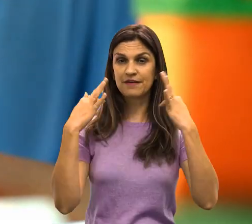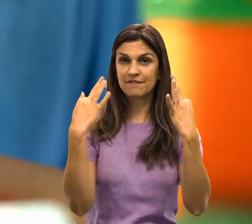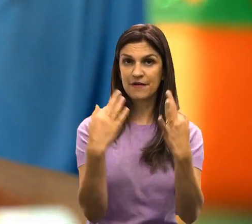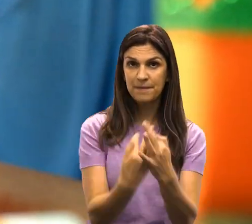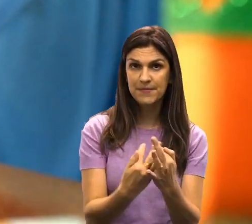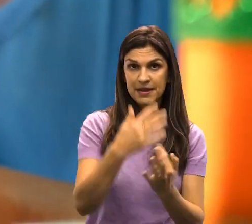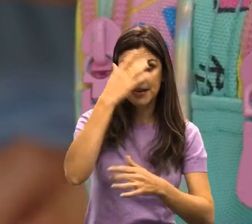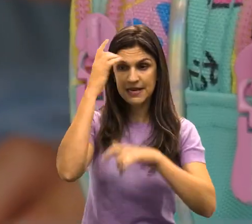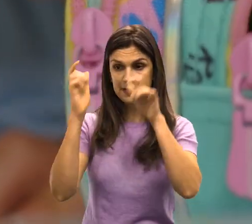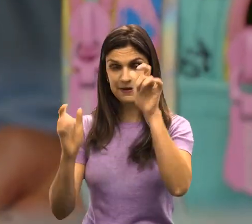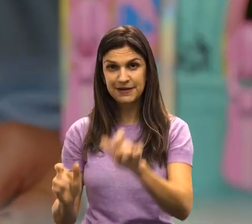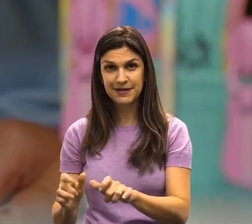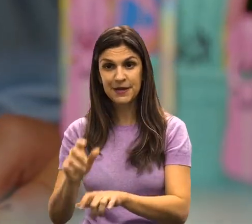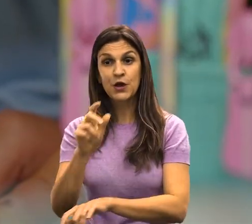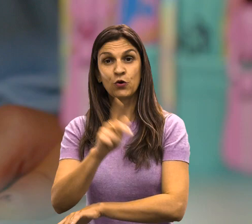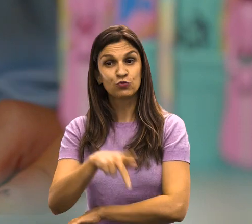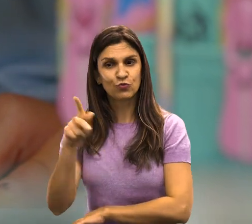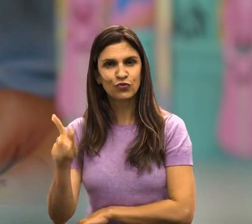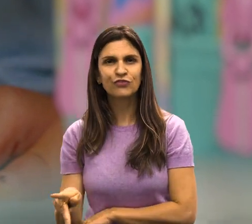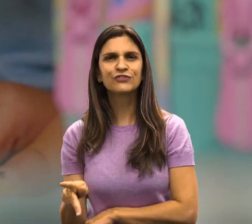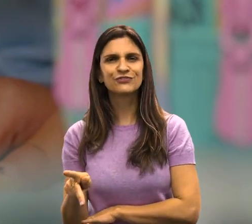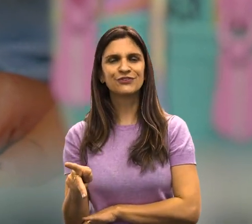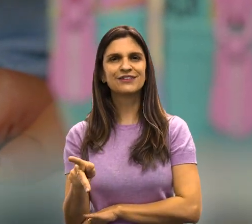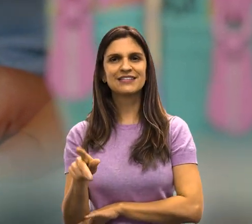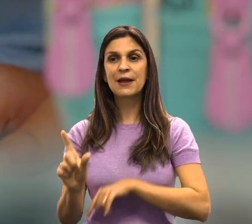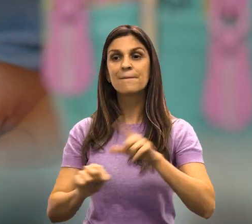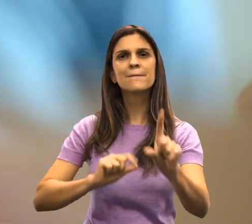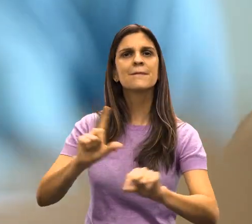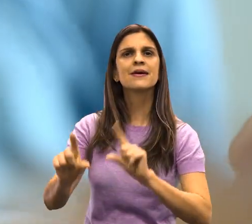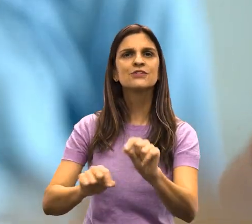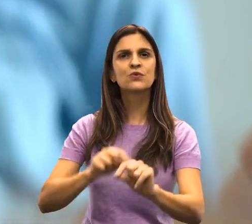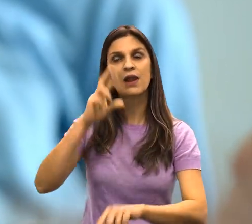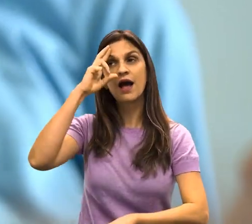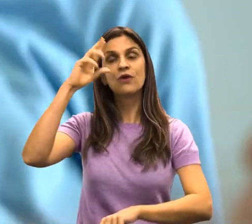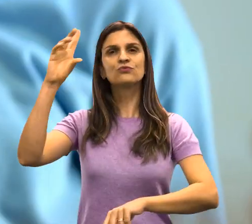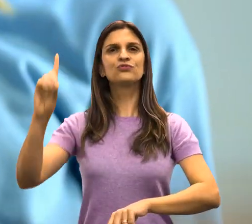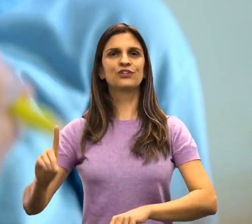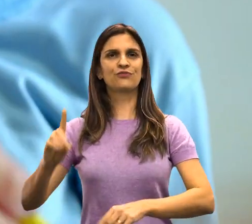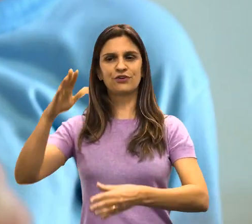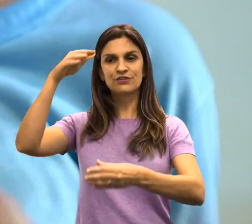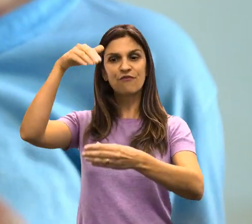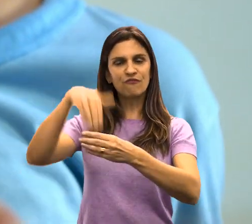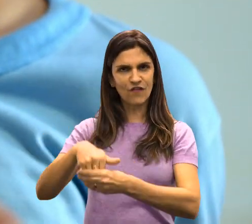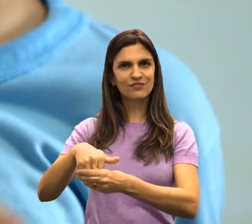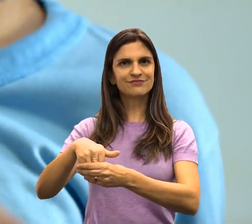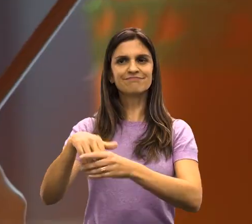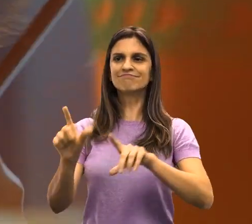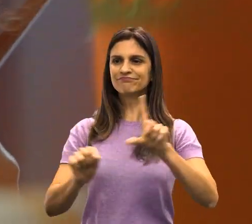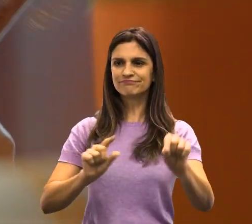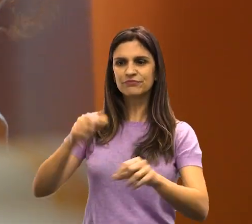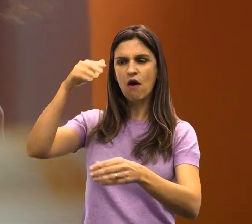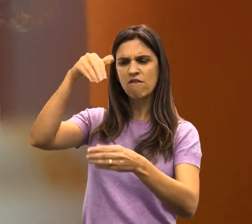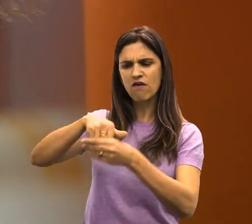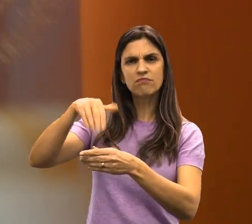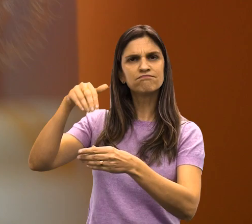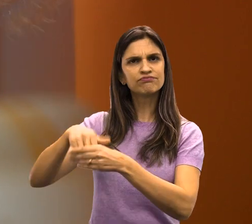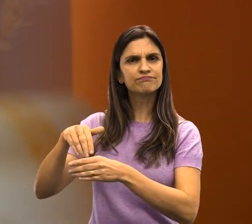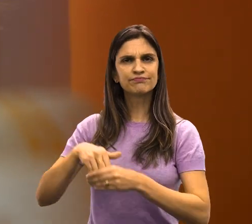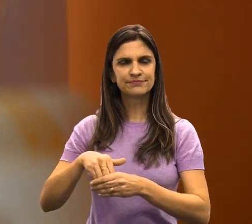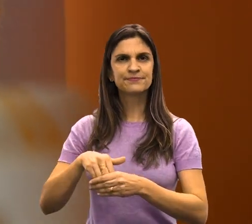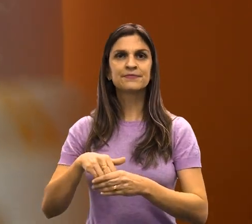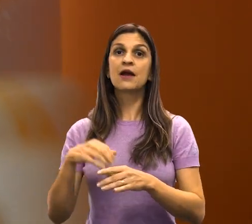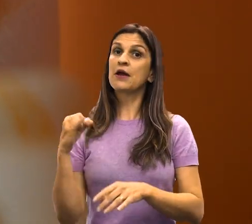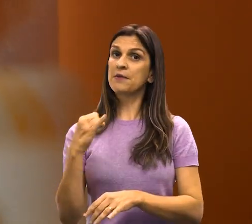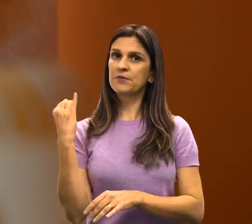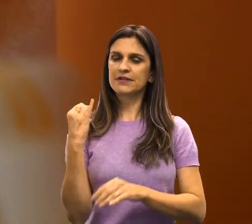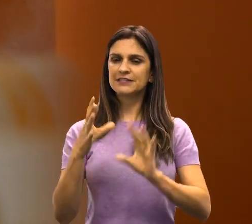e professores na eleição dos diretores das EMEIs. A iniciativa faz parte da construção democrática